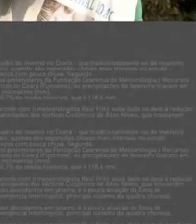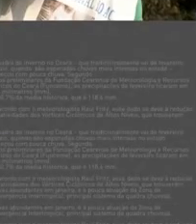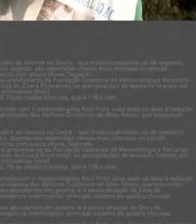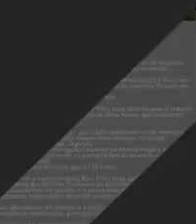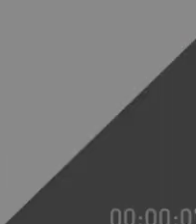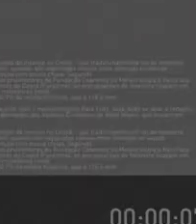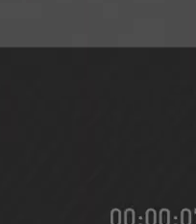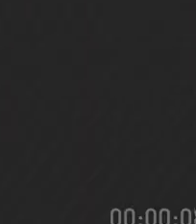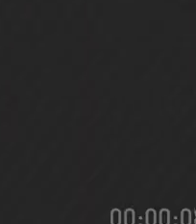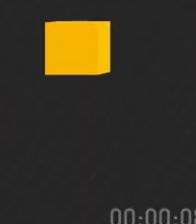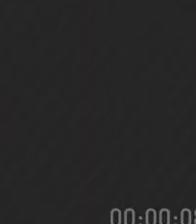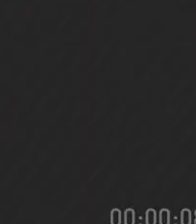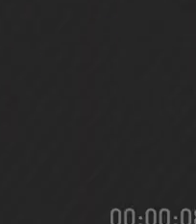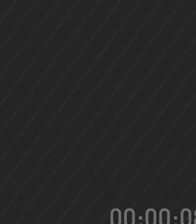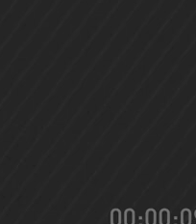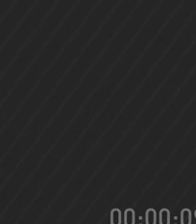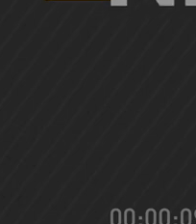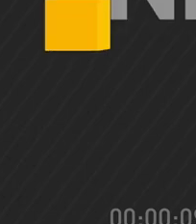ae